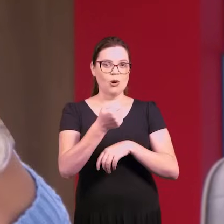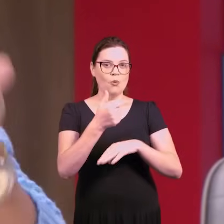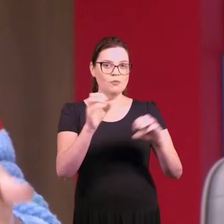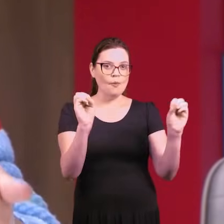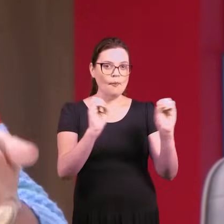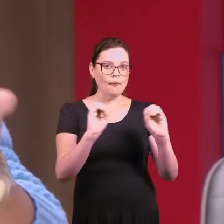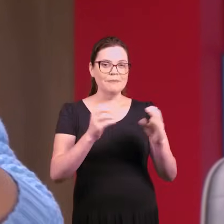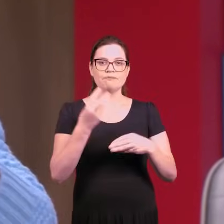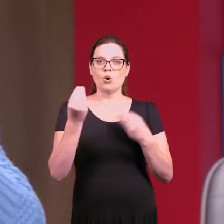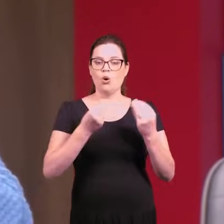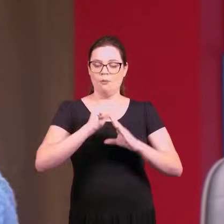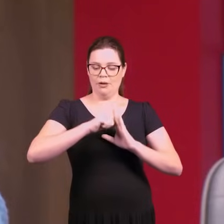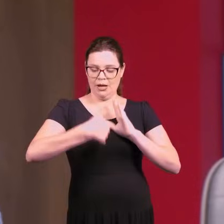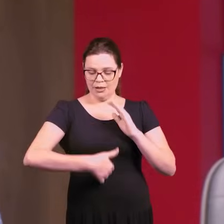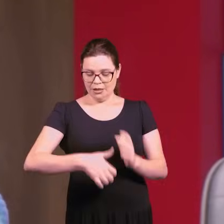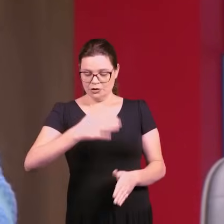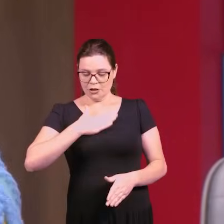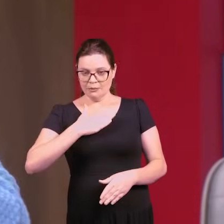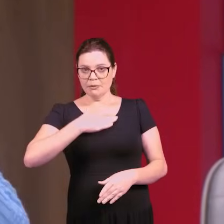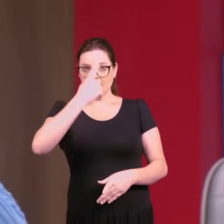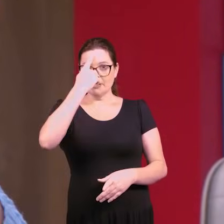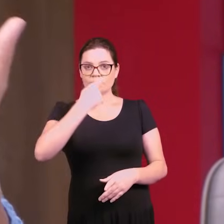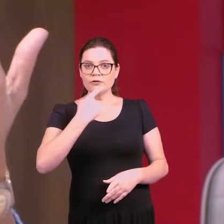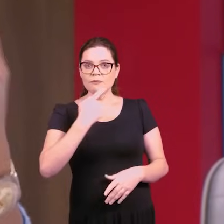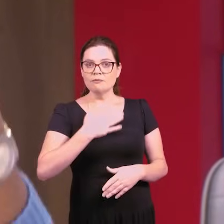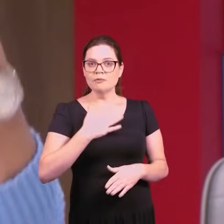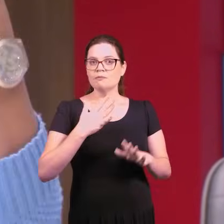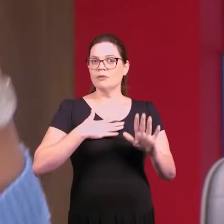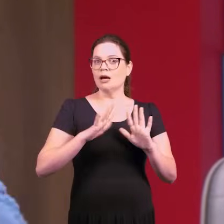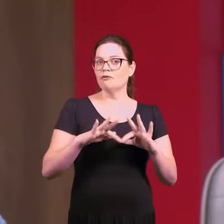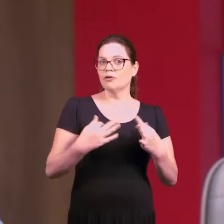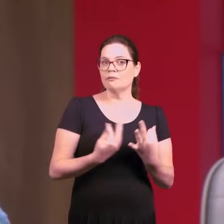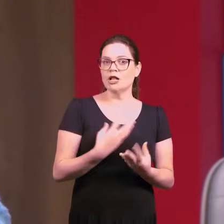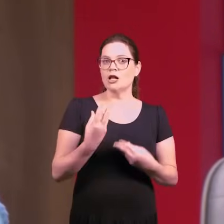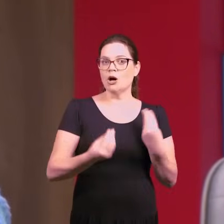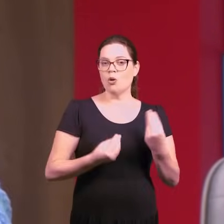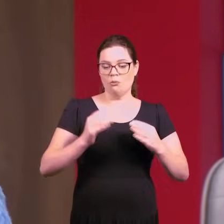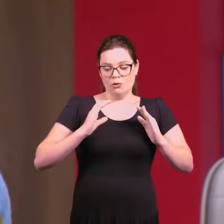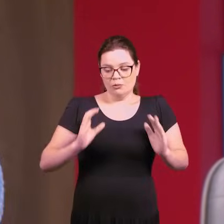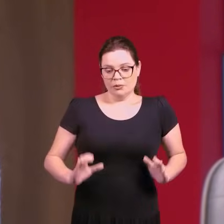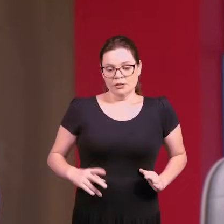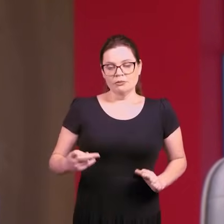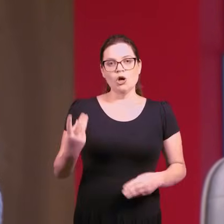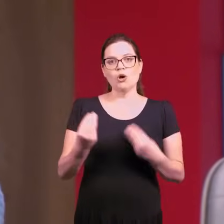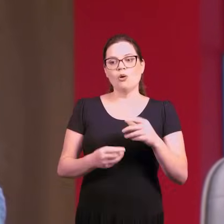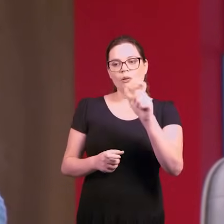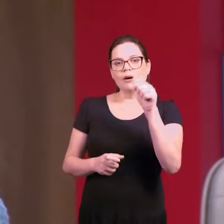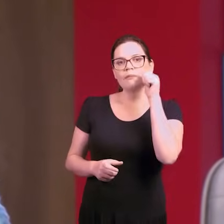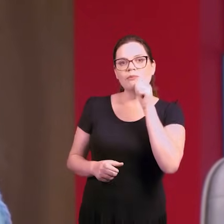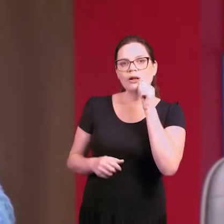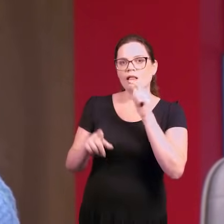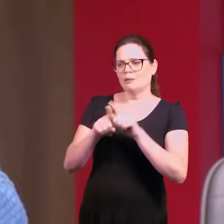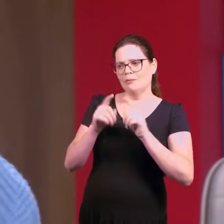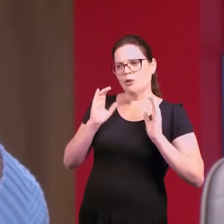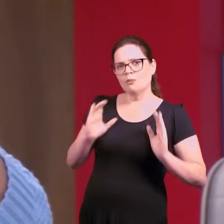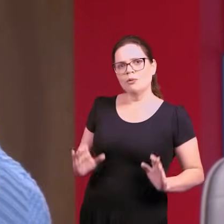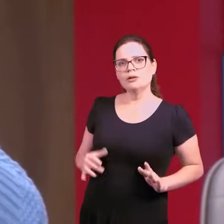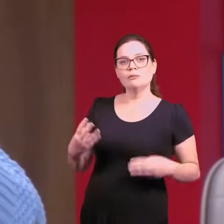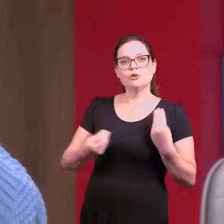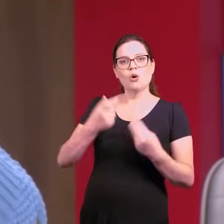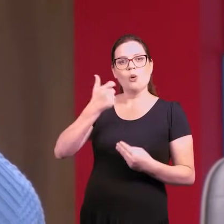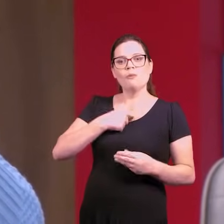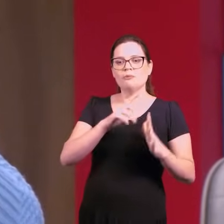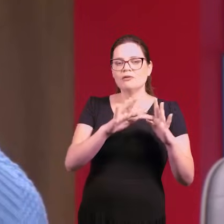como ele é, como a família, como ele se comporta, né, como ela se comporta. E ali, às